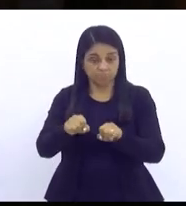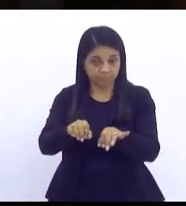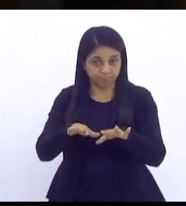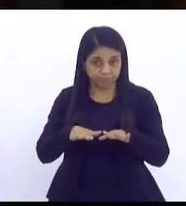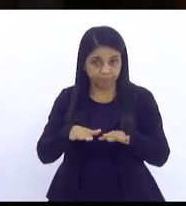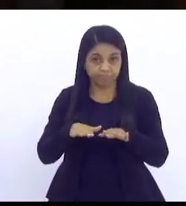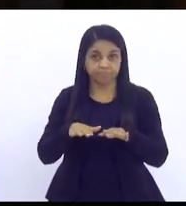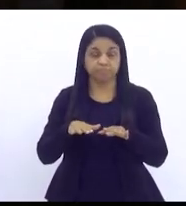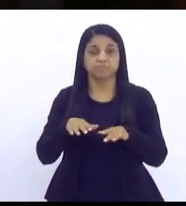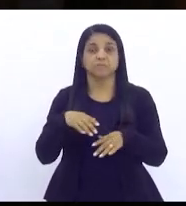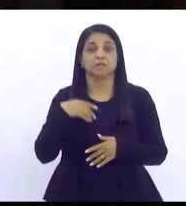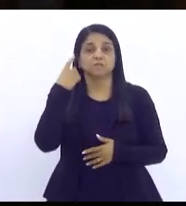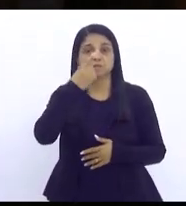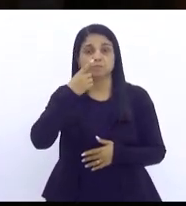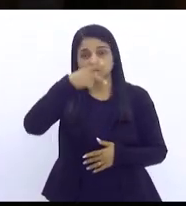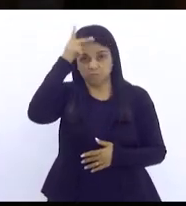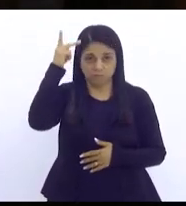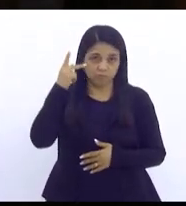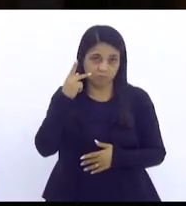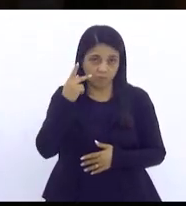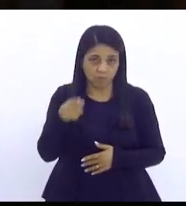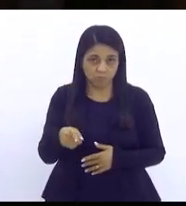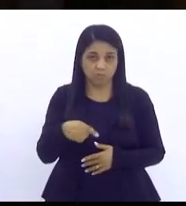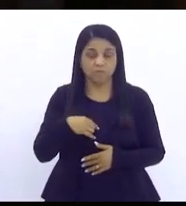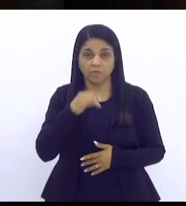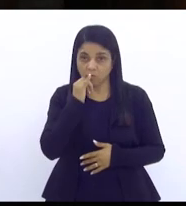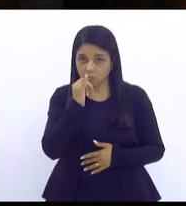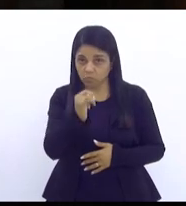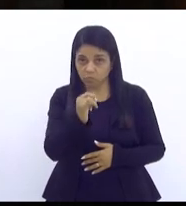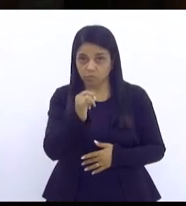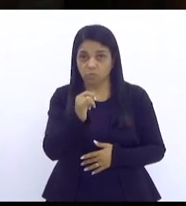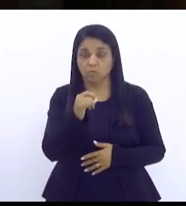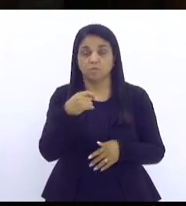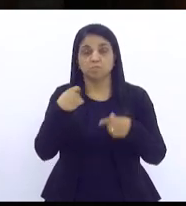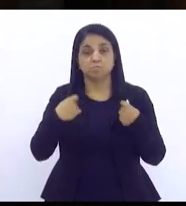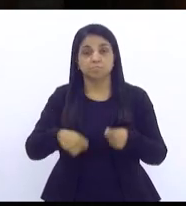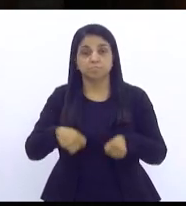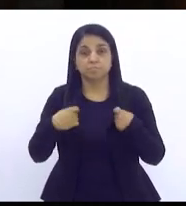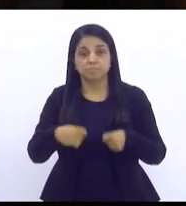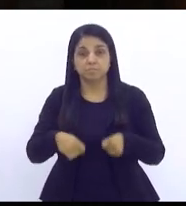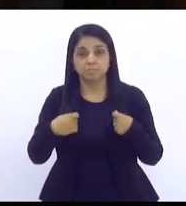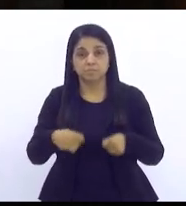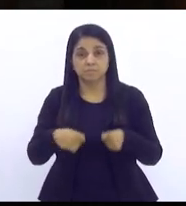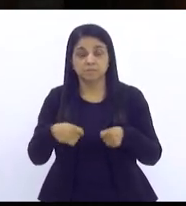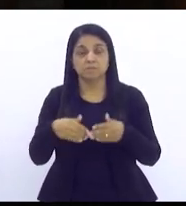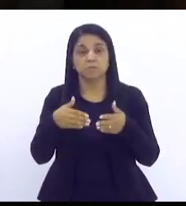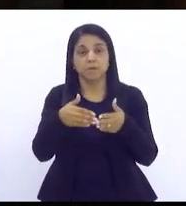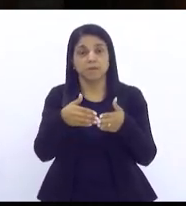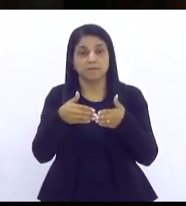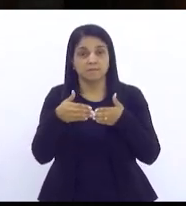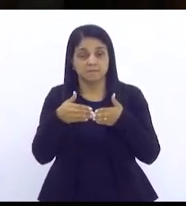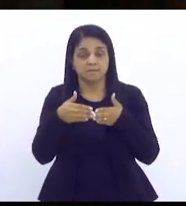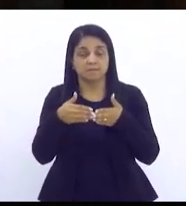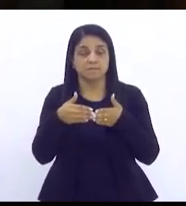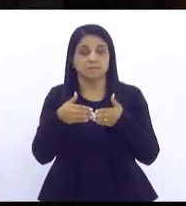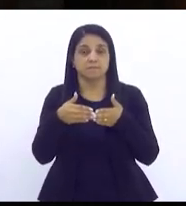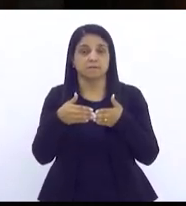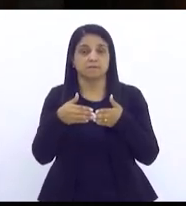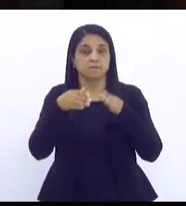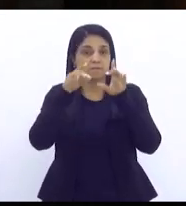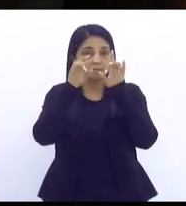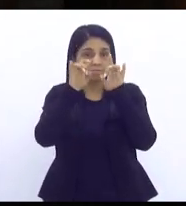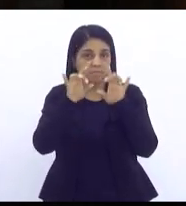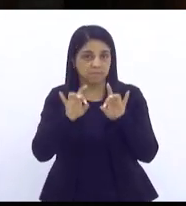Rocha, inclusive, disse que teria que se ter uma licença especial para